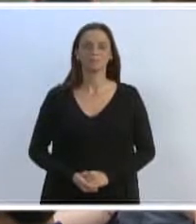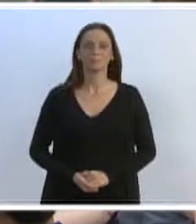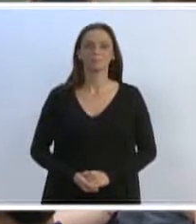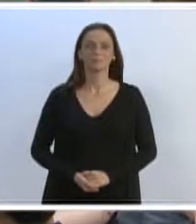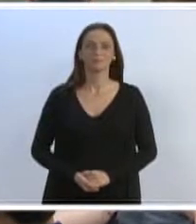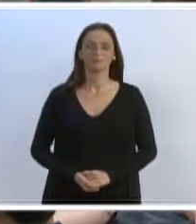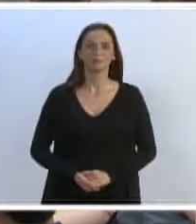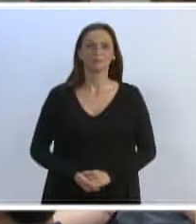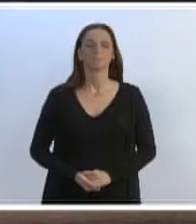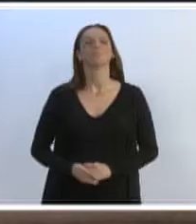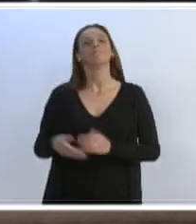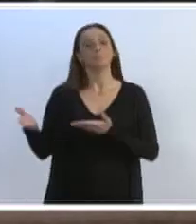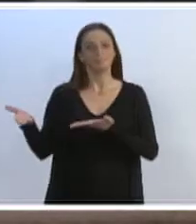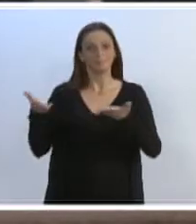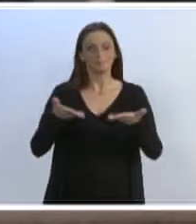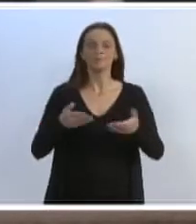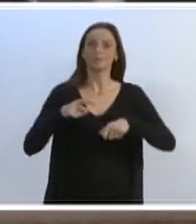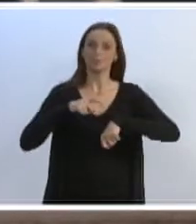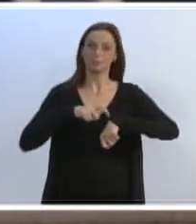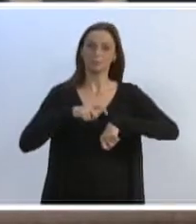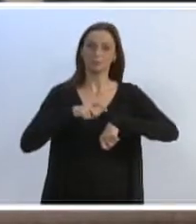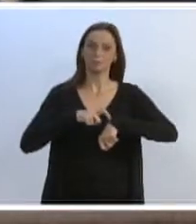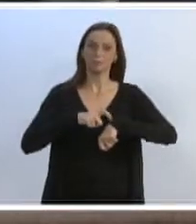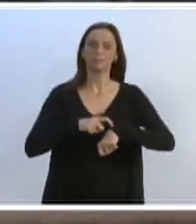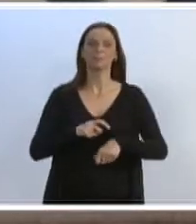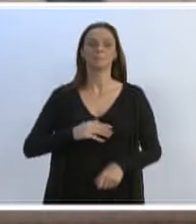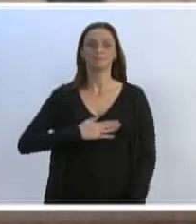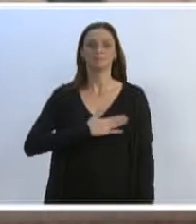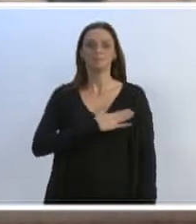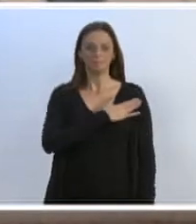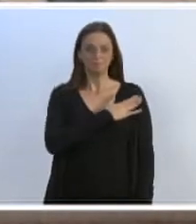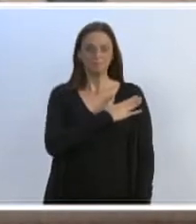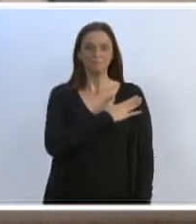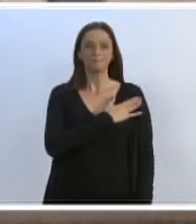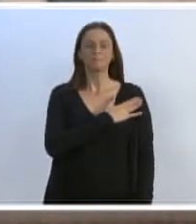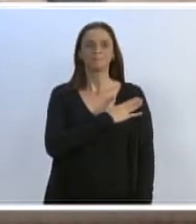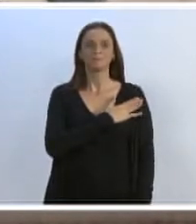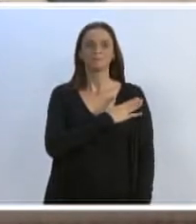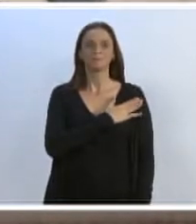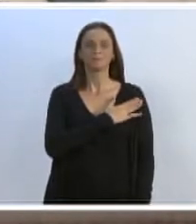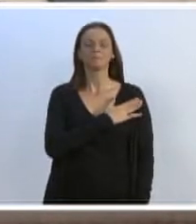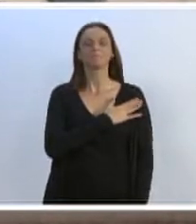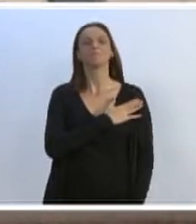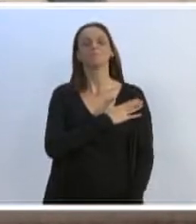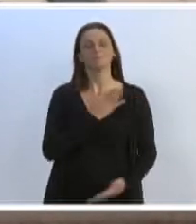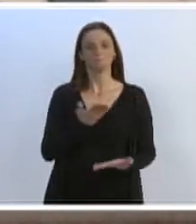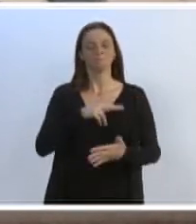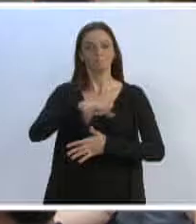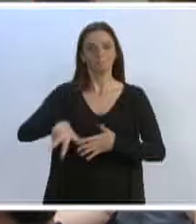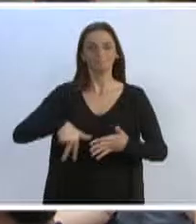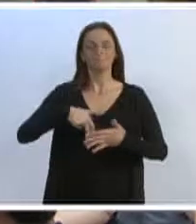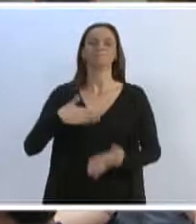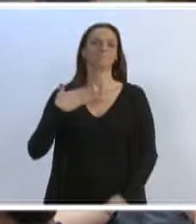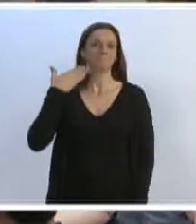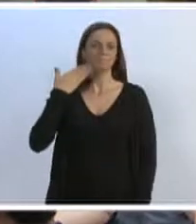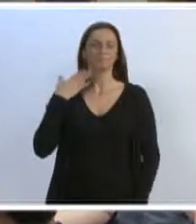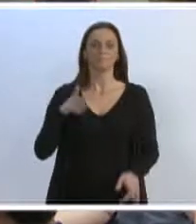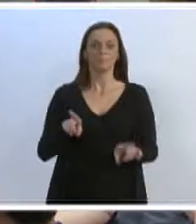Convidamos, neste momento, o senhor João Paulo Kleinubing, deputado federal, ex-prefeito de Blumenau e